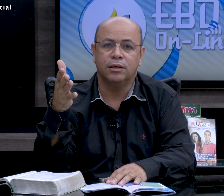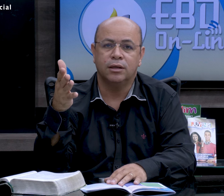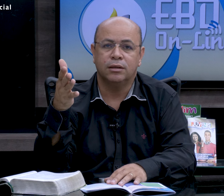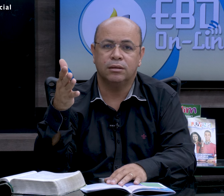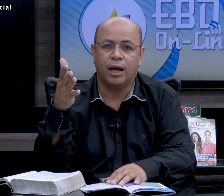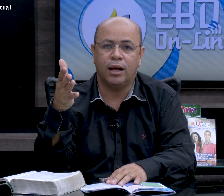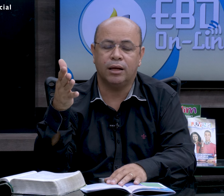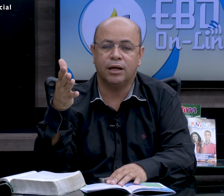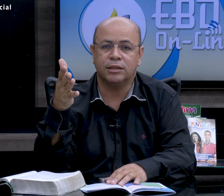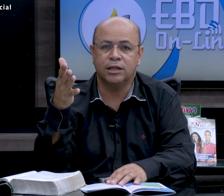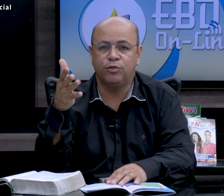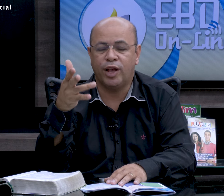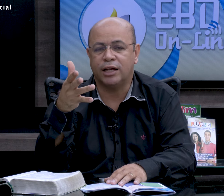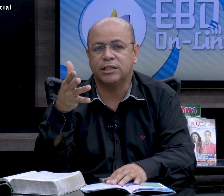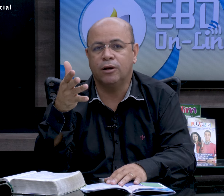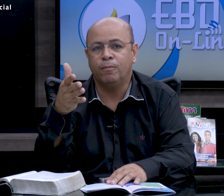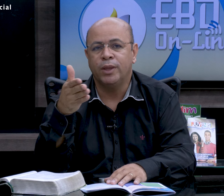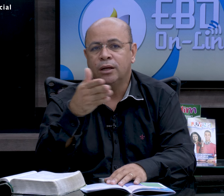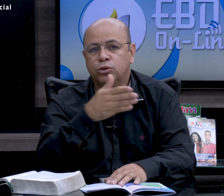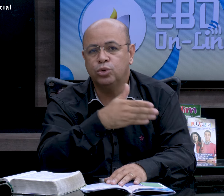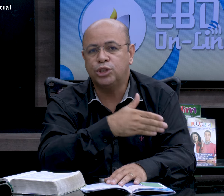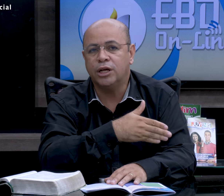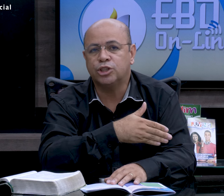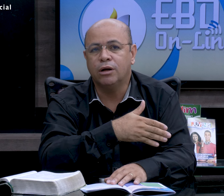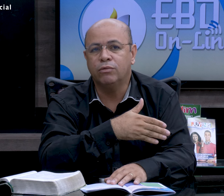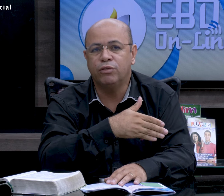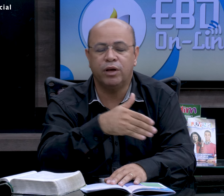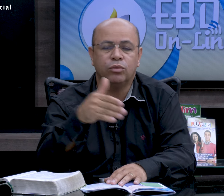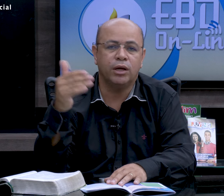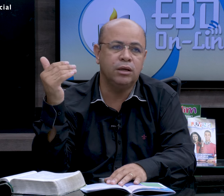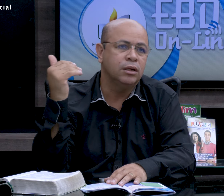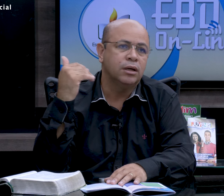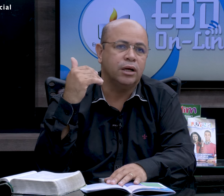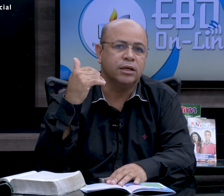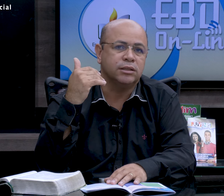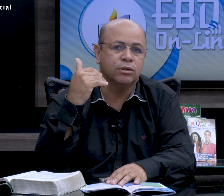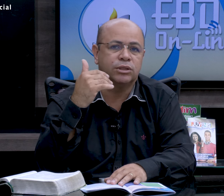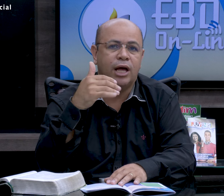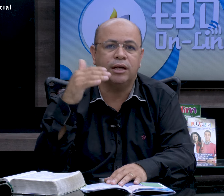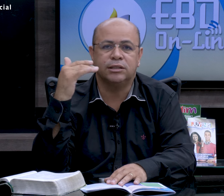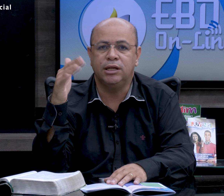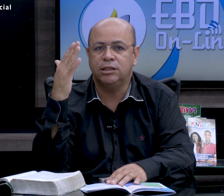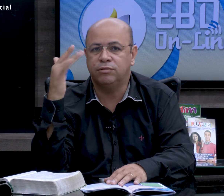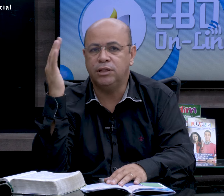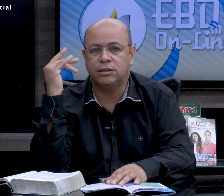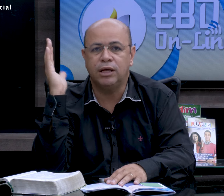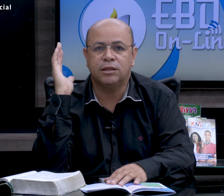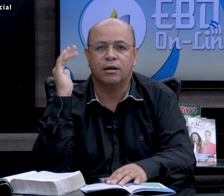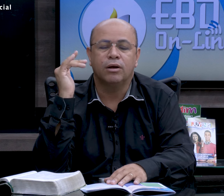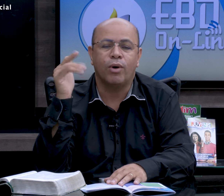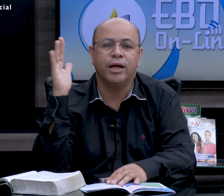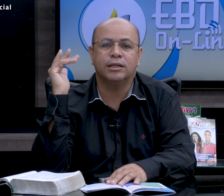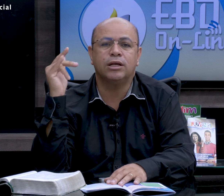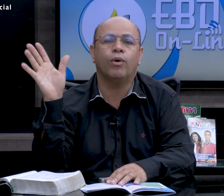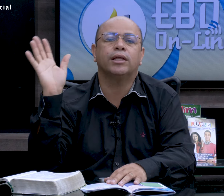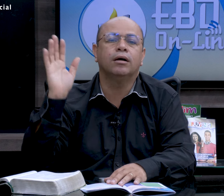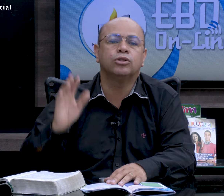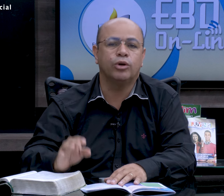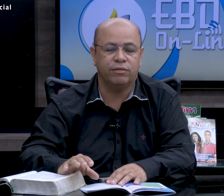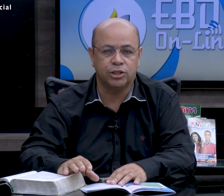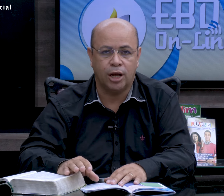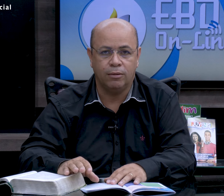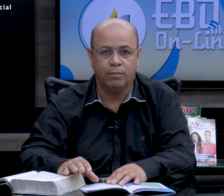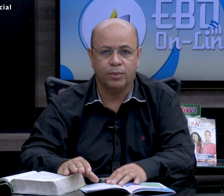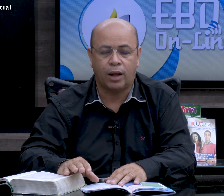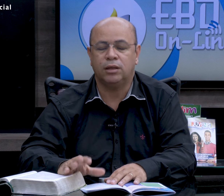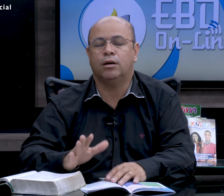diferente da da Santificação dos que estão vivendo aí eh seus 10 15 20 30 40 50 anos